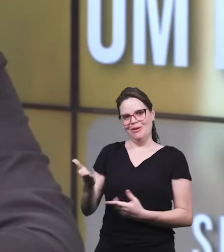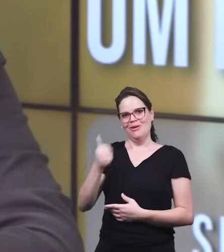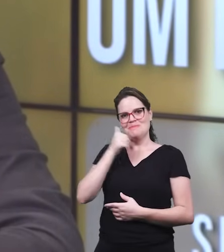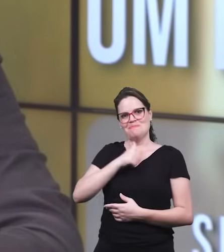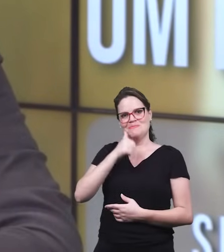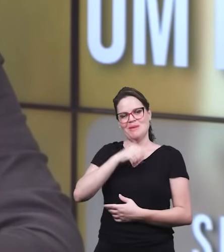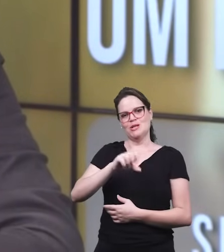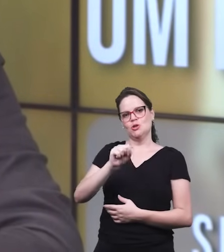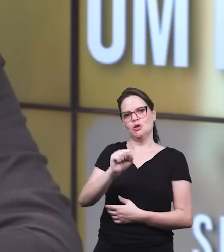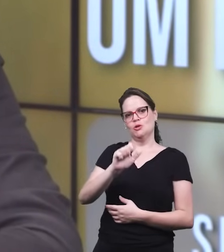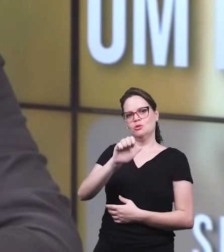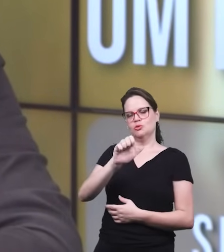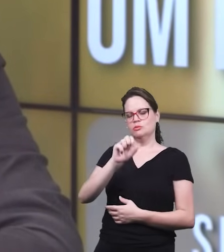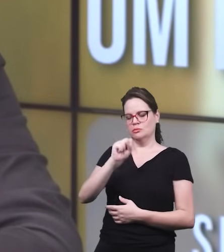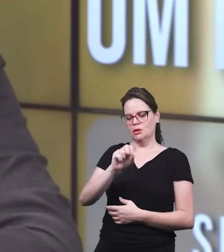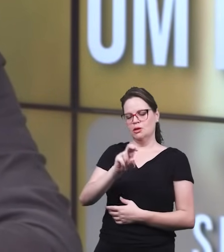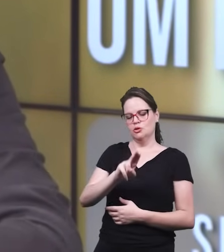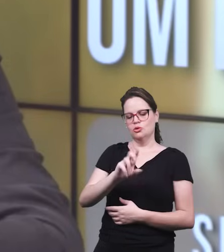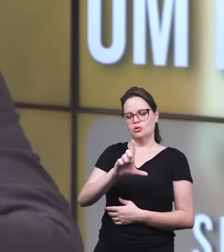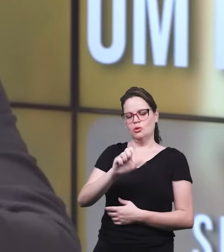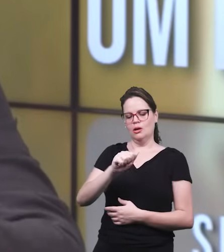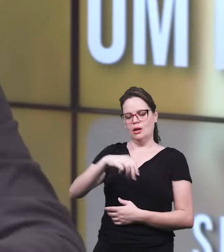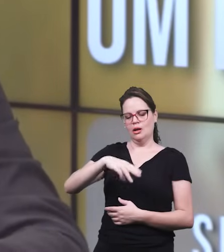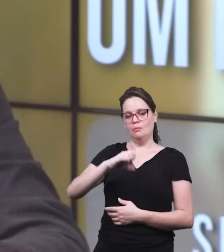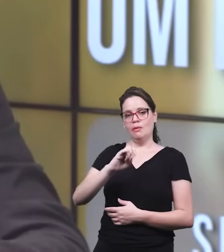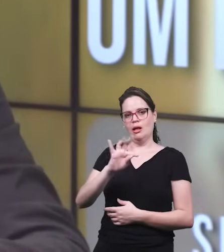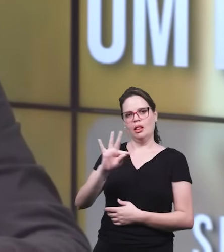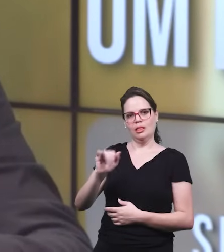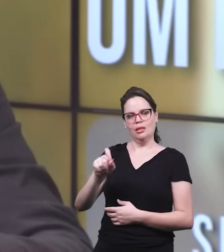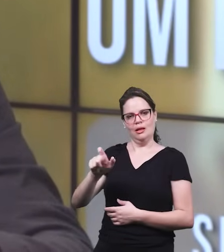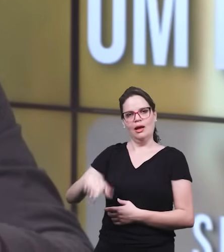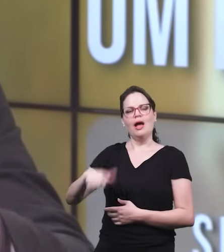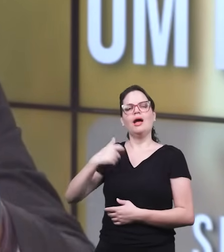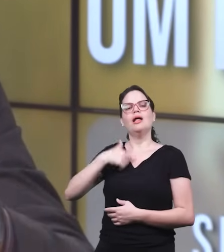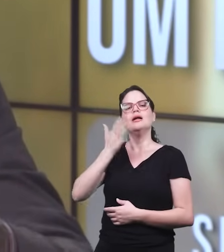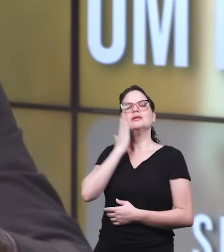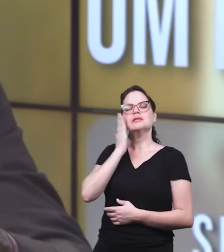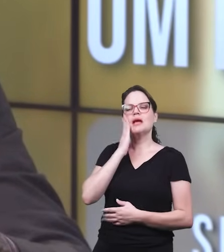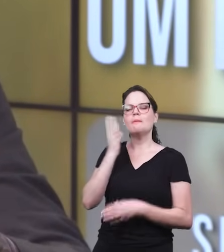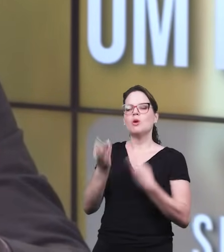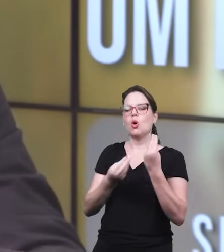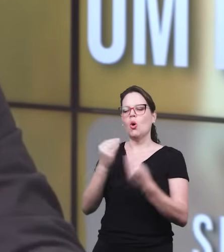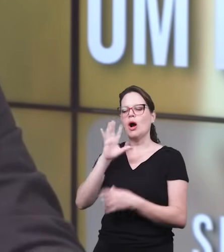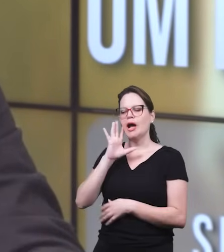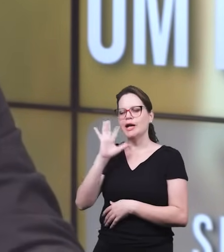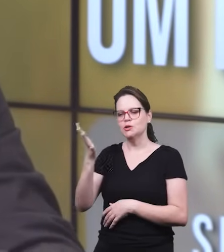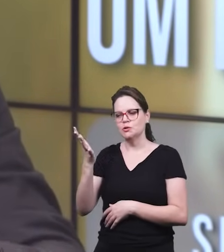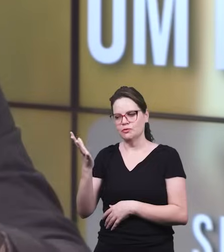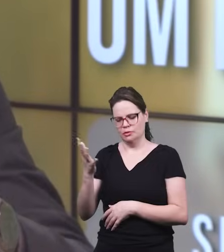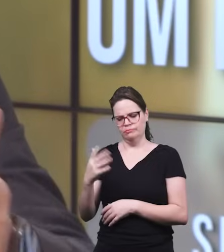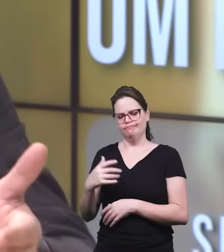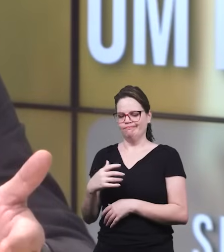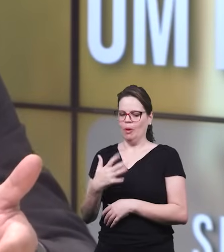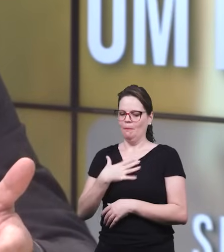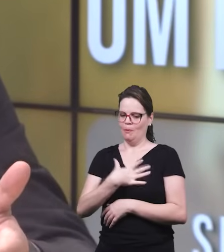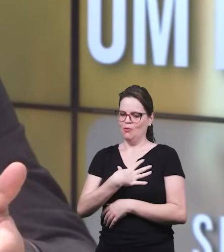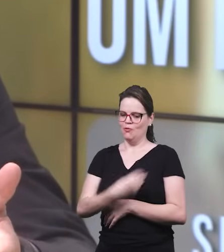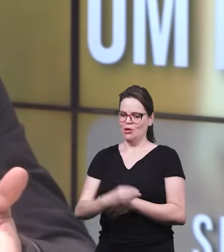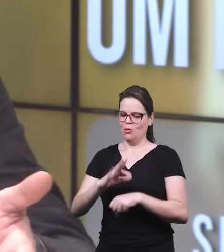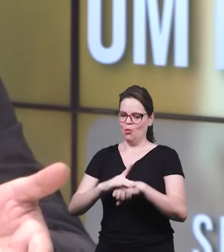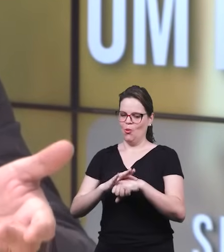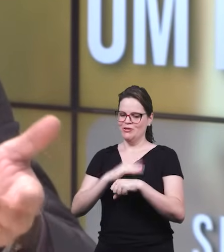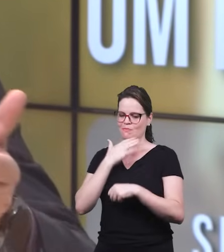já pede, ela sabe aonde pedir o socorro, ela não se desesperou, o filho estava enfermo, né? O filho veio a